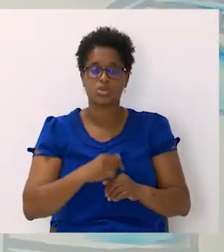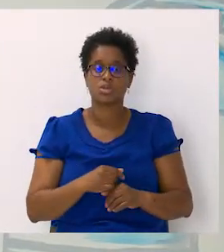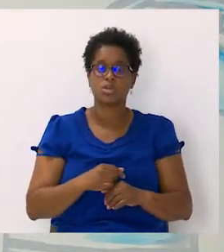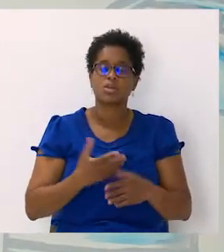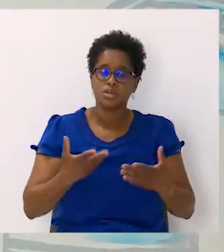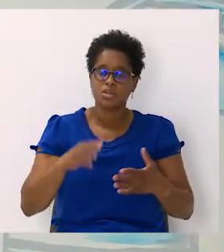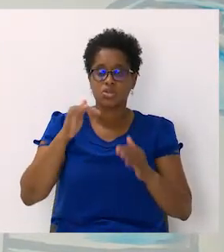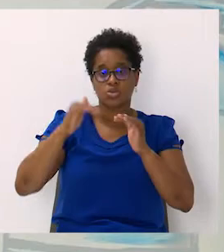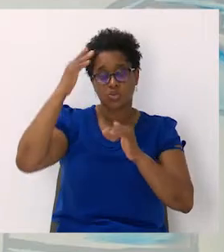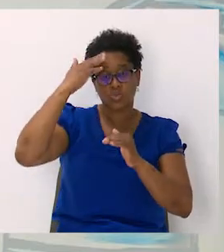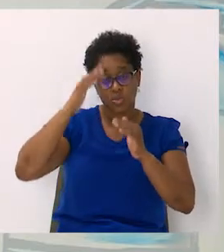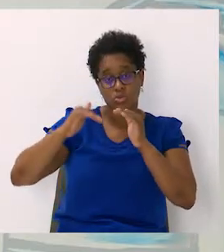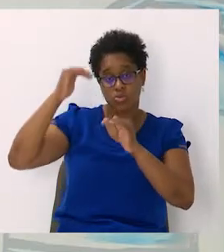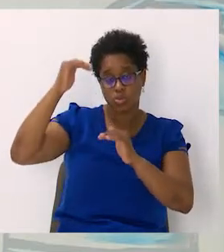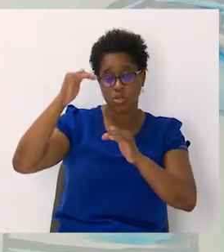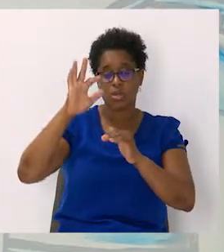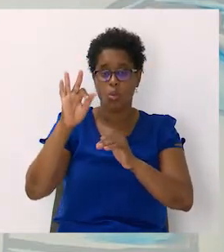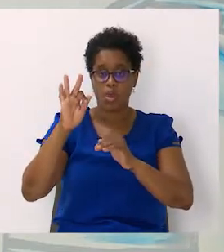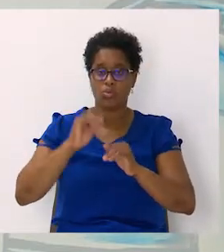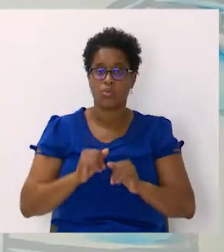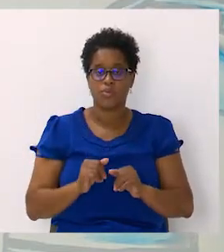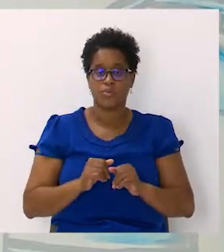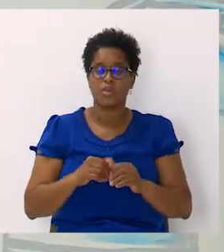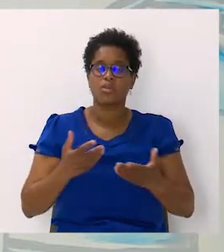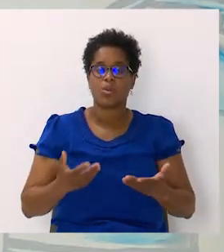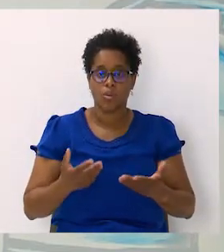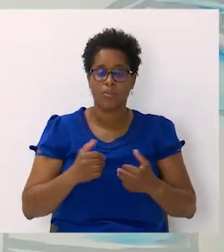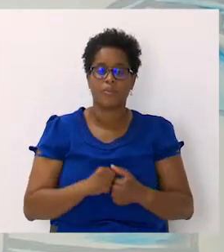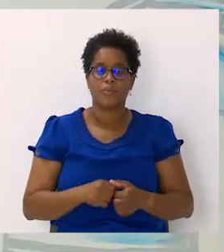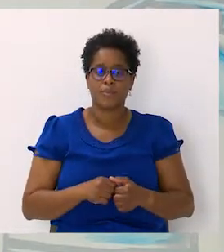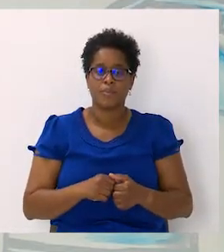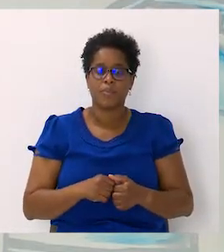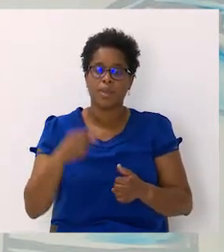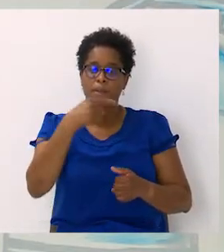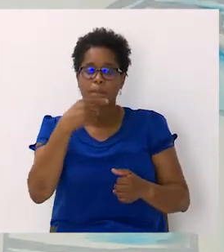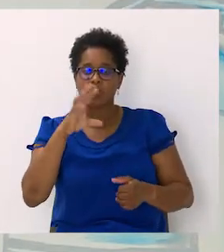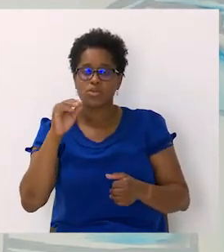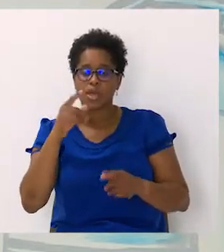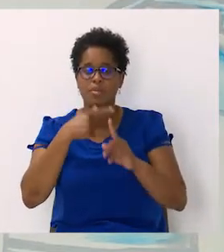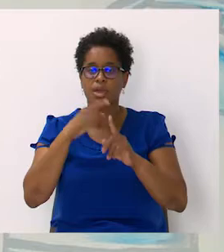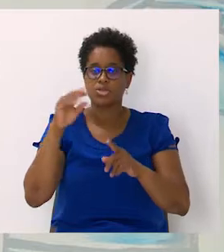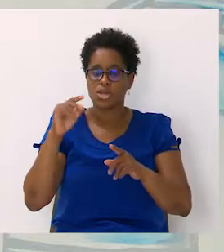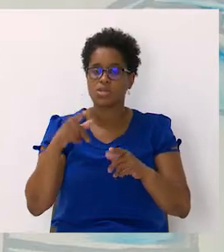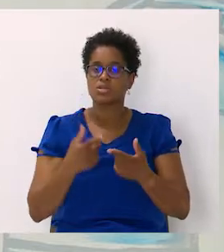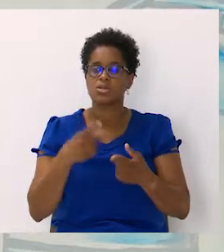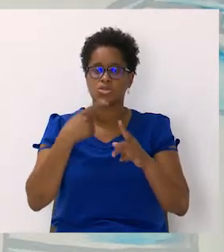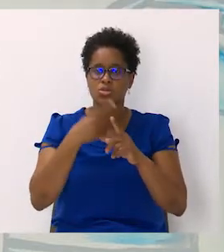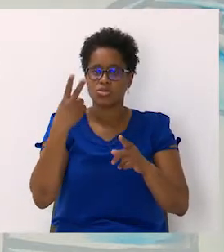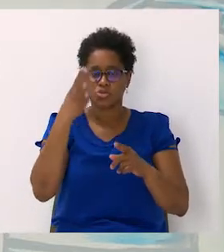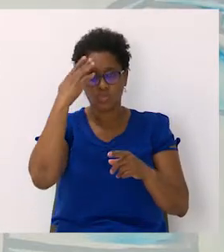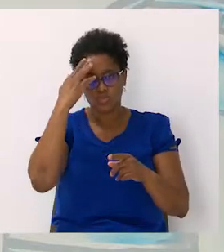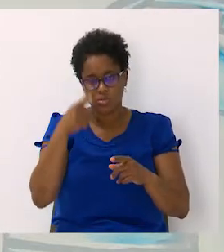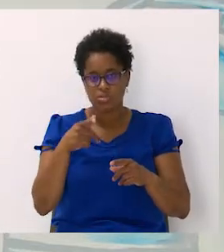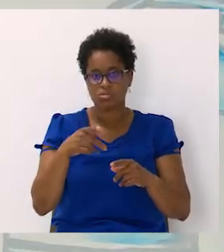2 de expoente 4. Ora, menos 10 mais 10, soma de 2 números simétricos,